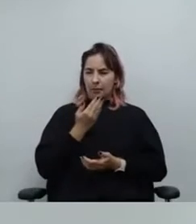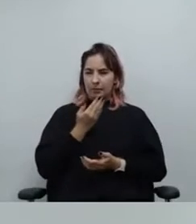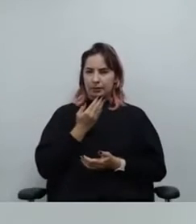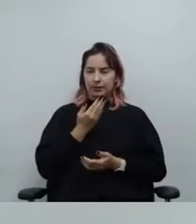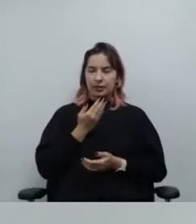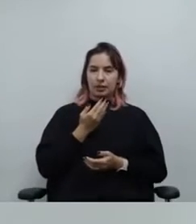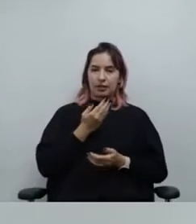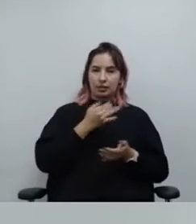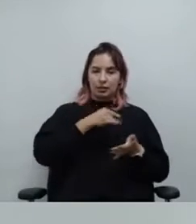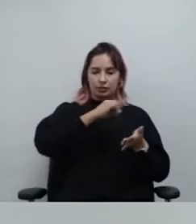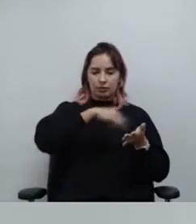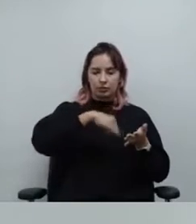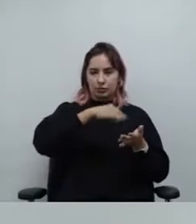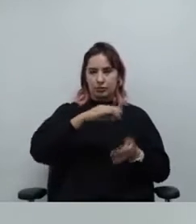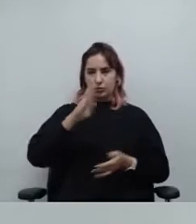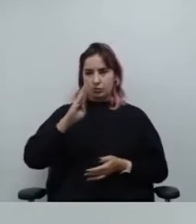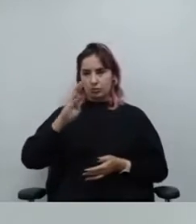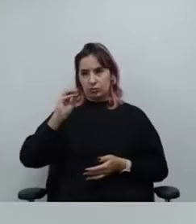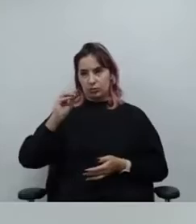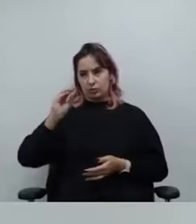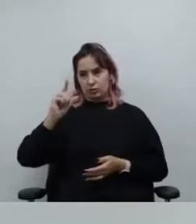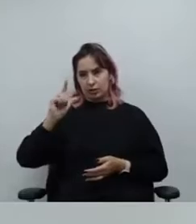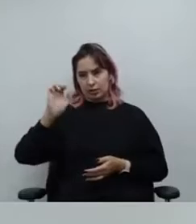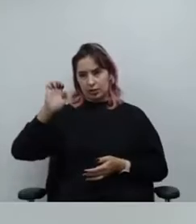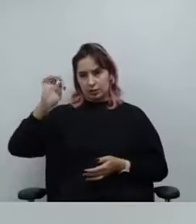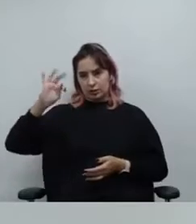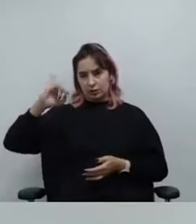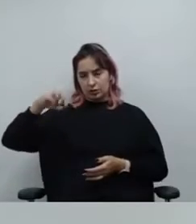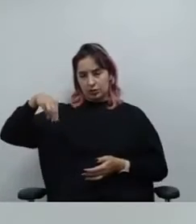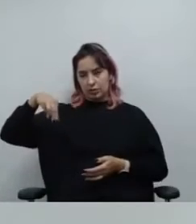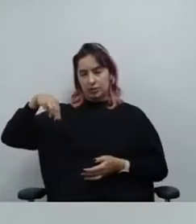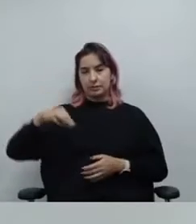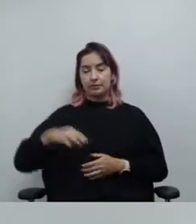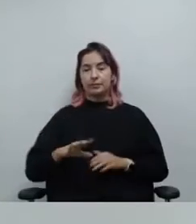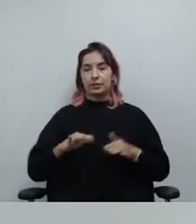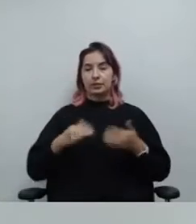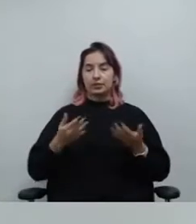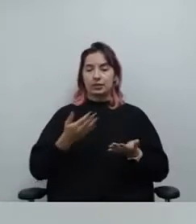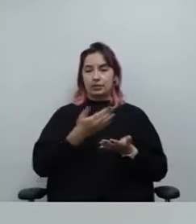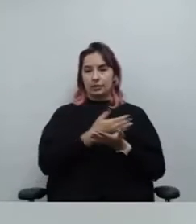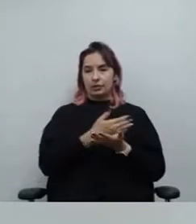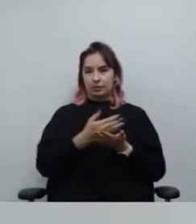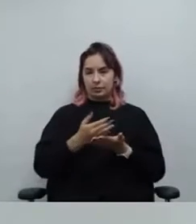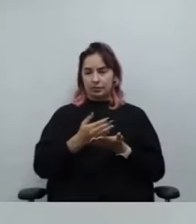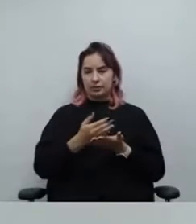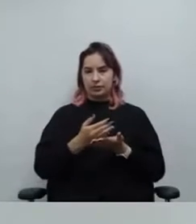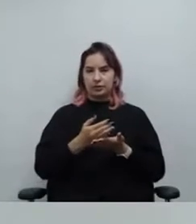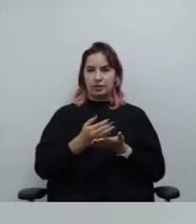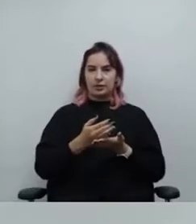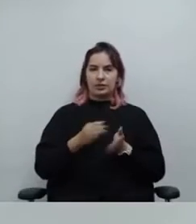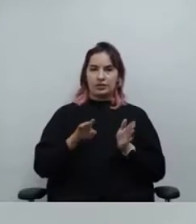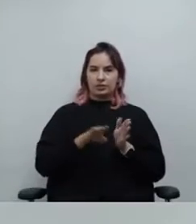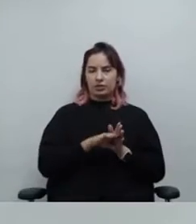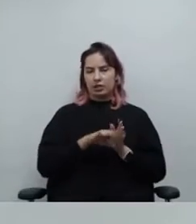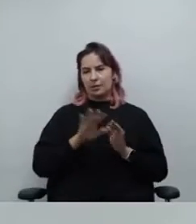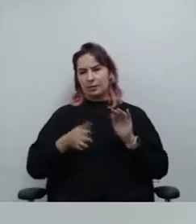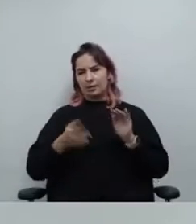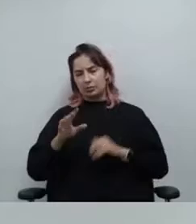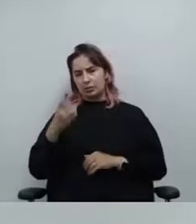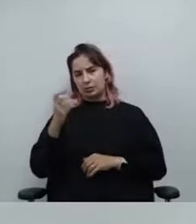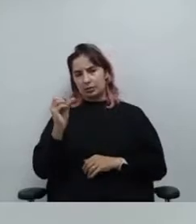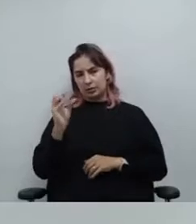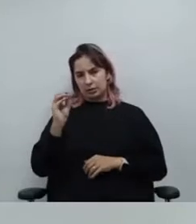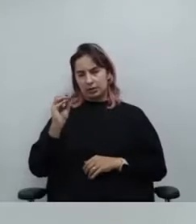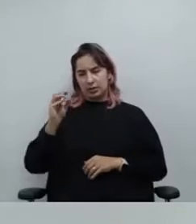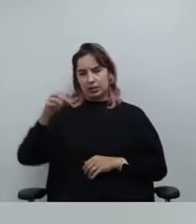Direitos Humanos, há um incremento muito grande da atuação nos casos individuais. Então, a partir desse momento, chegam cerca de 60, 70,